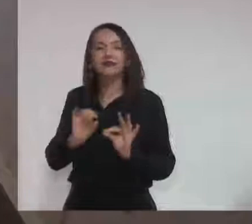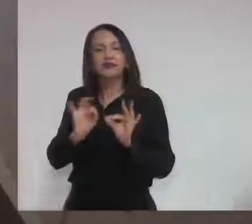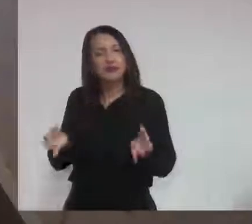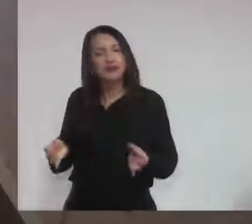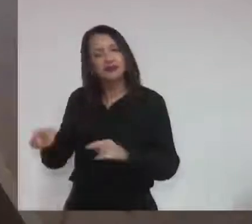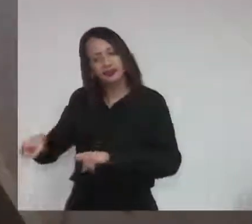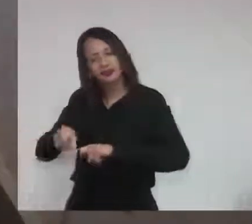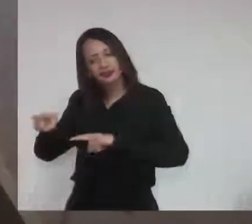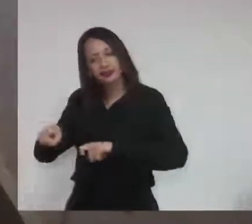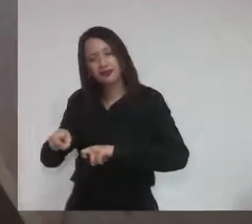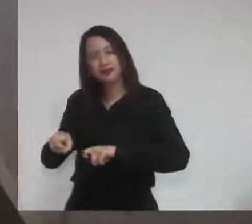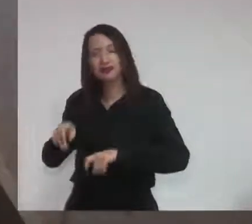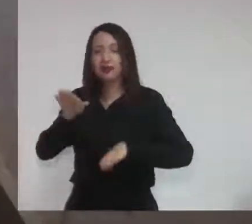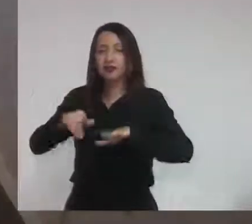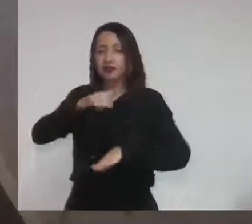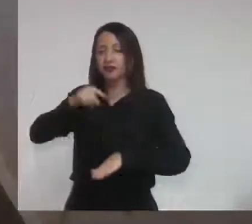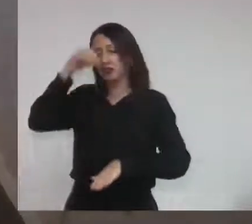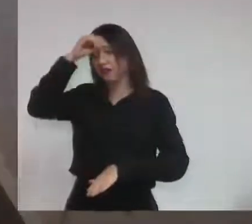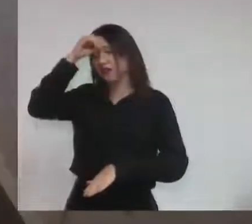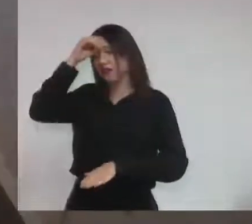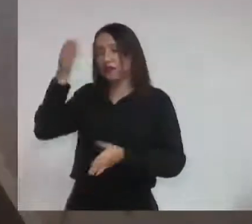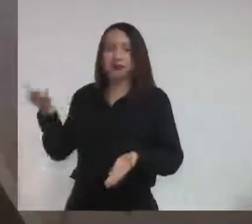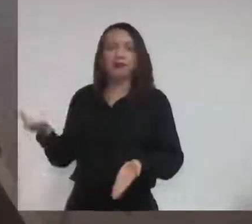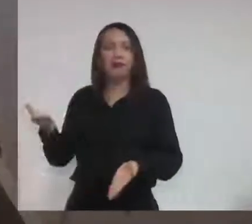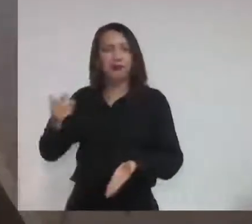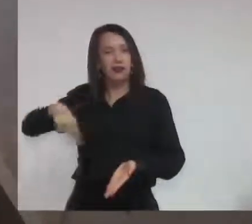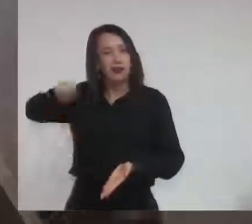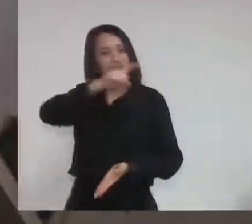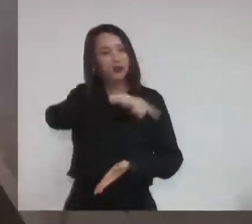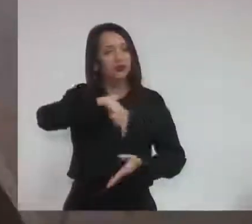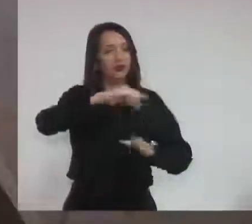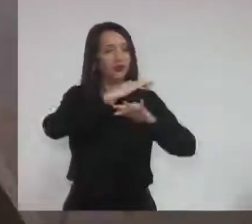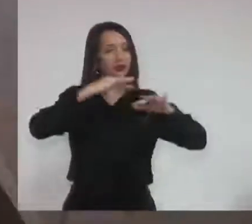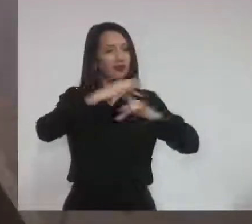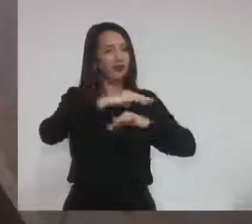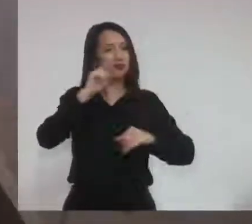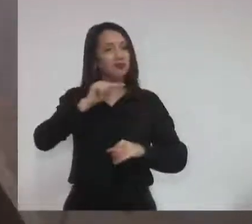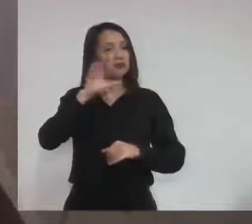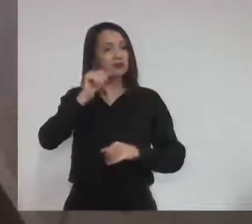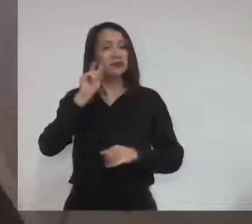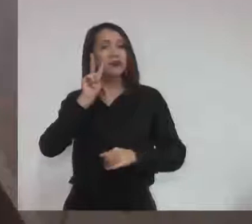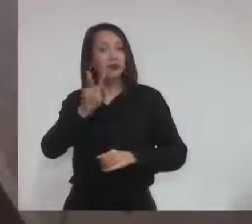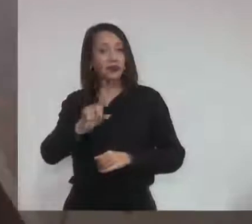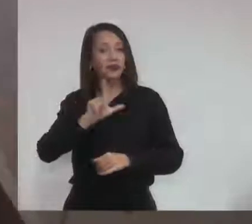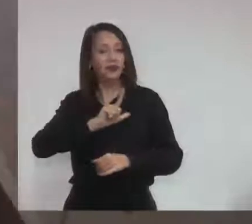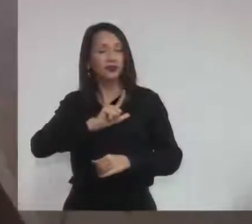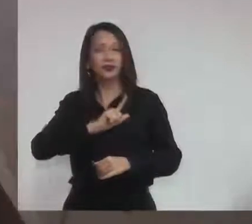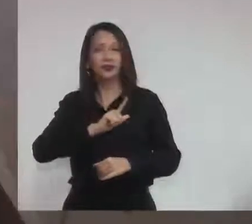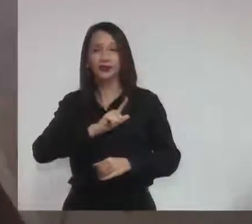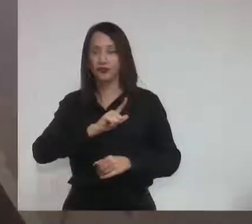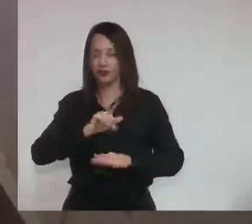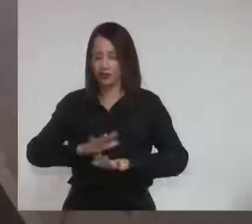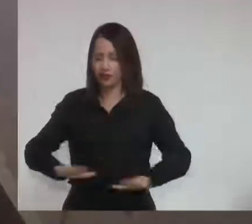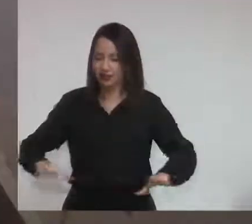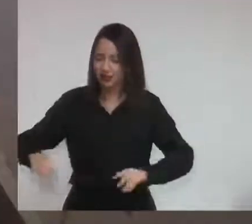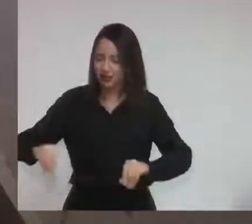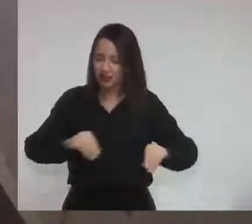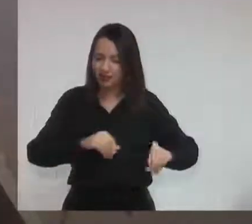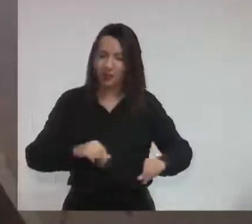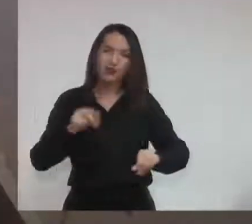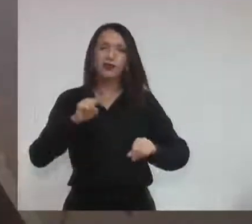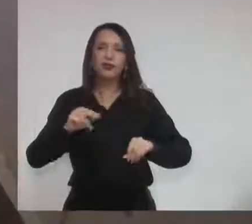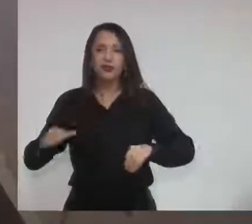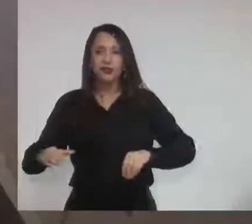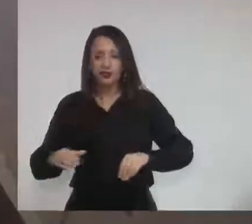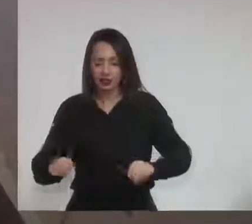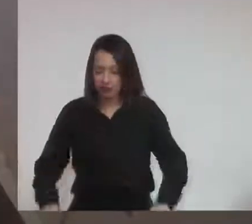mal compreendido pelas pessoas da cidade. Muita gente que nunca sujou o pé no barro, que nunca vestiu uma